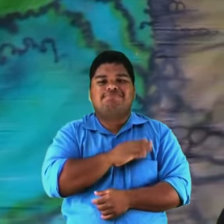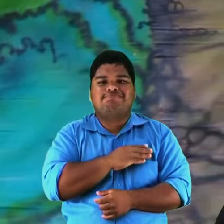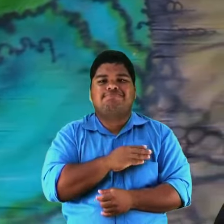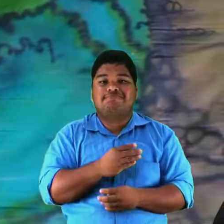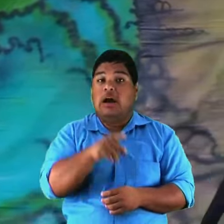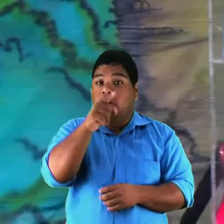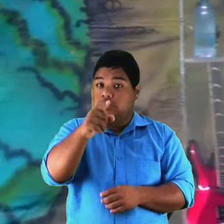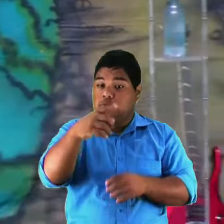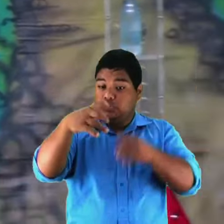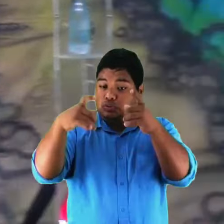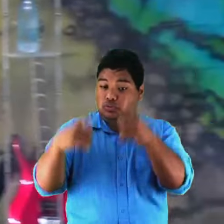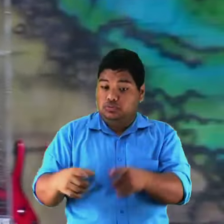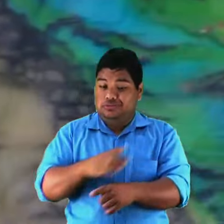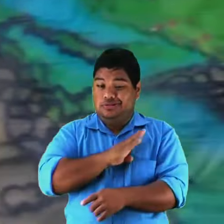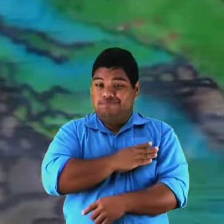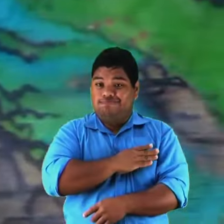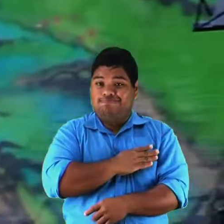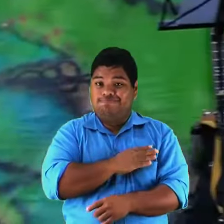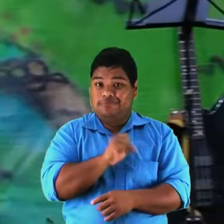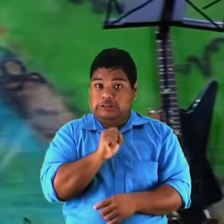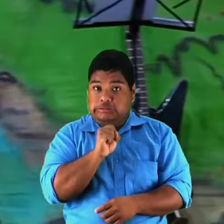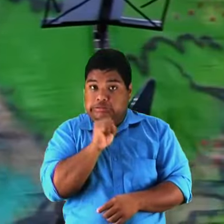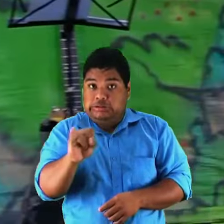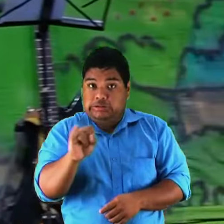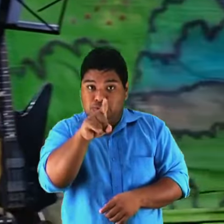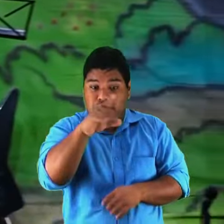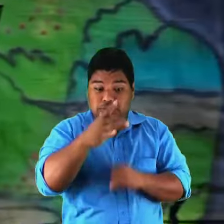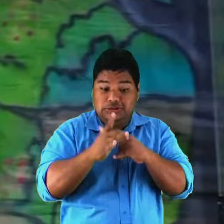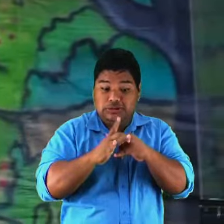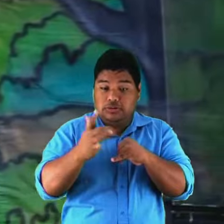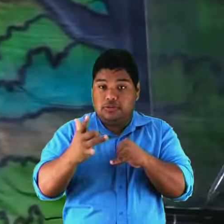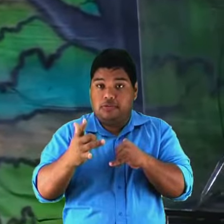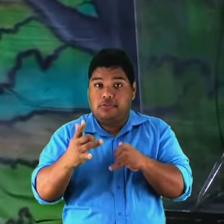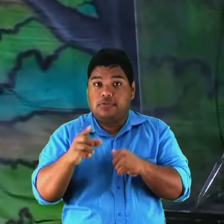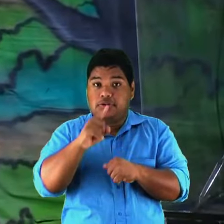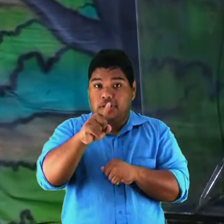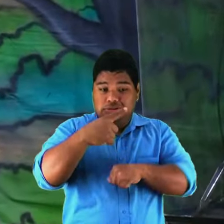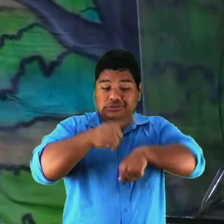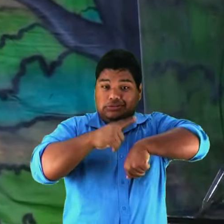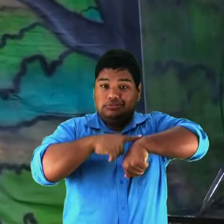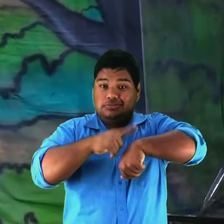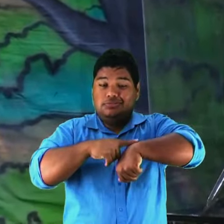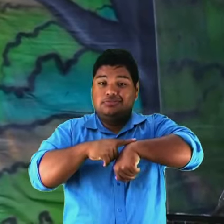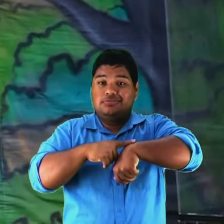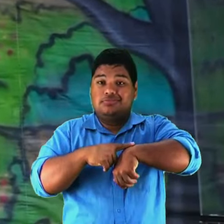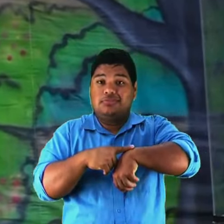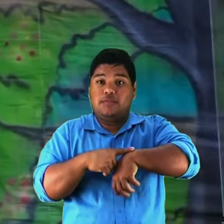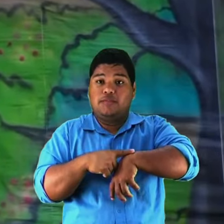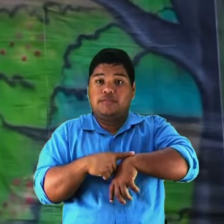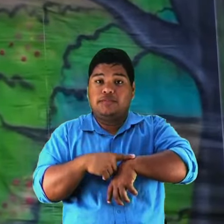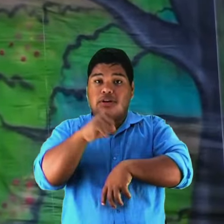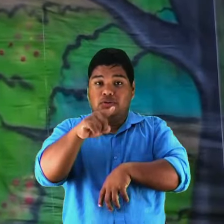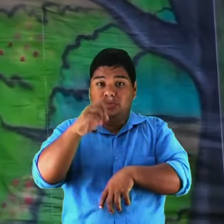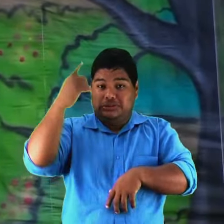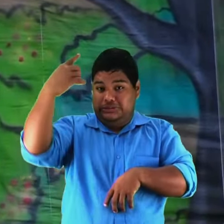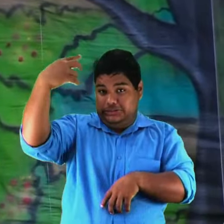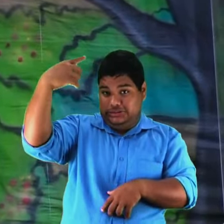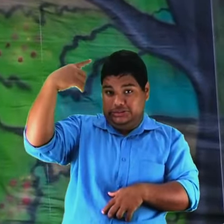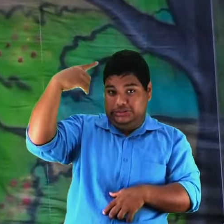Se o seu tesouro, que é o seu tempo, a sua